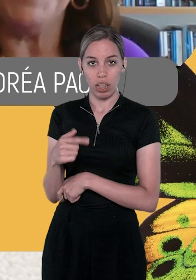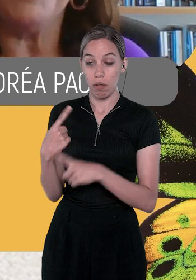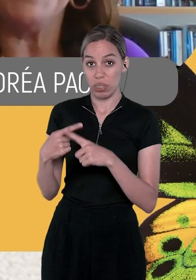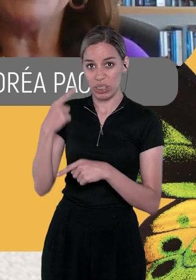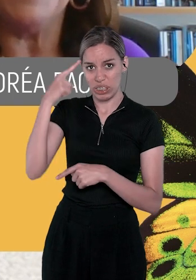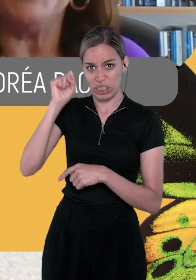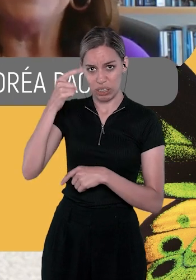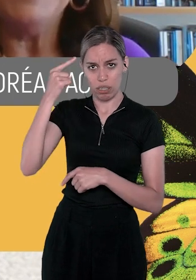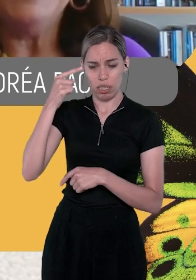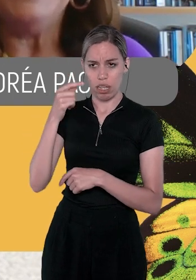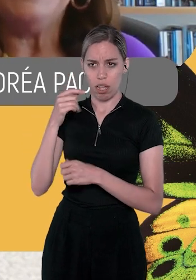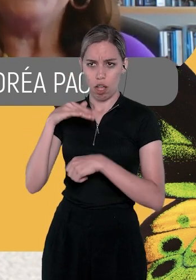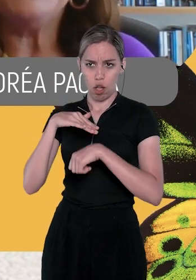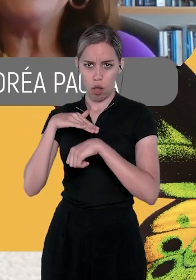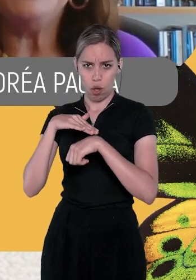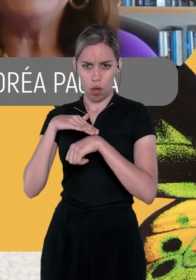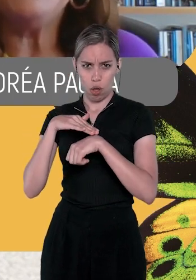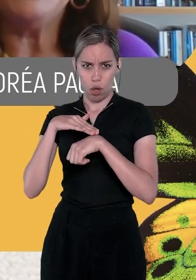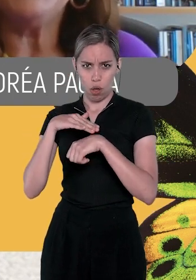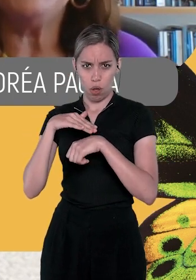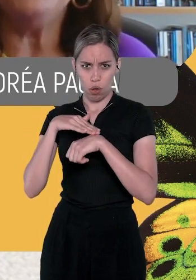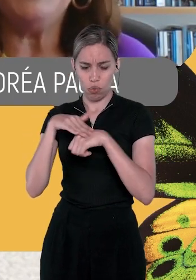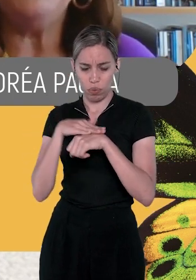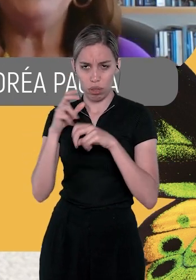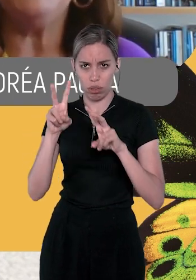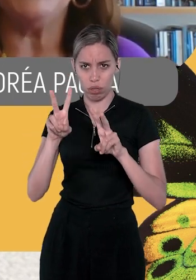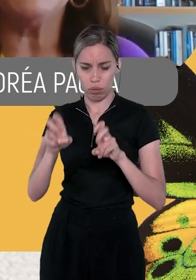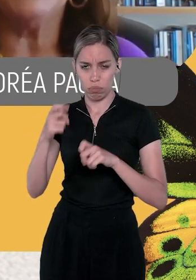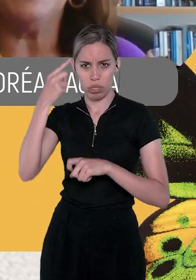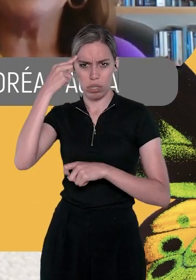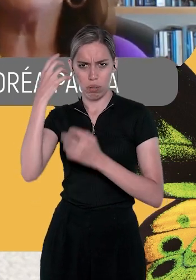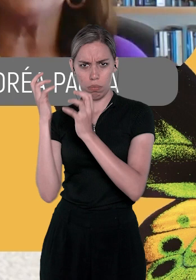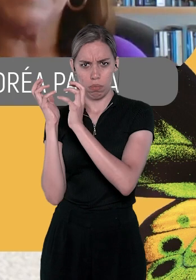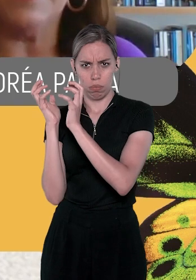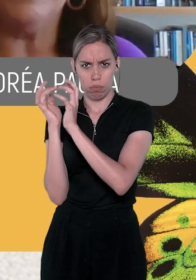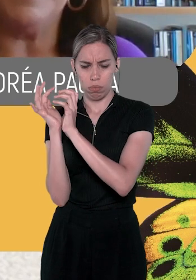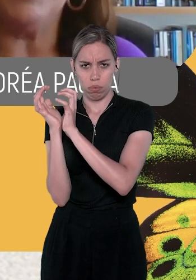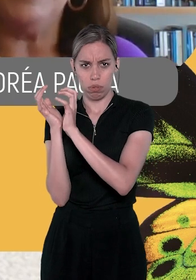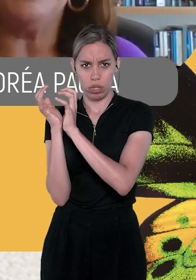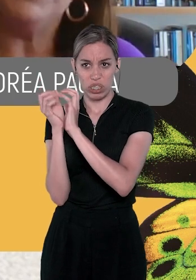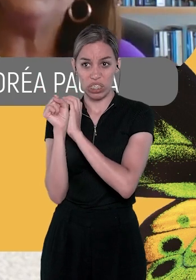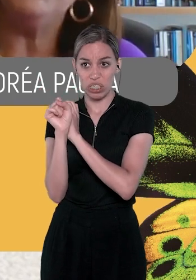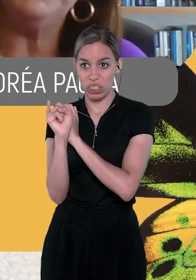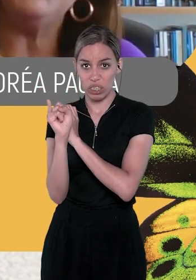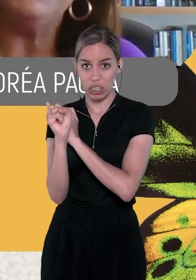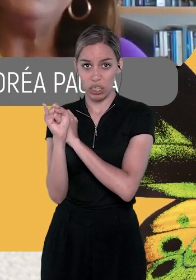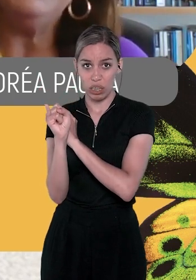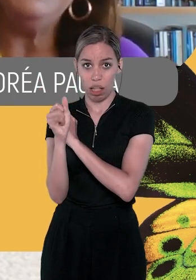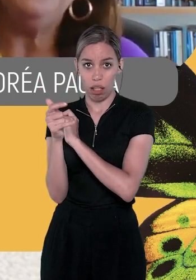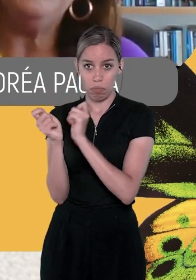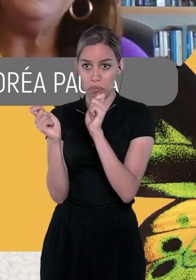do que está acontecendo. Então, se a gente não permite essa explosão afetiva, é muito